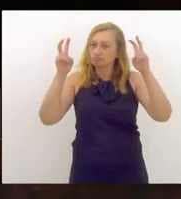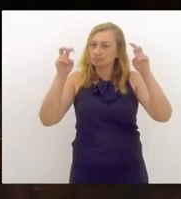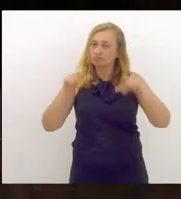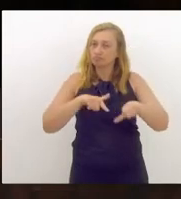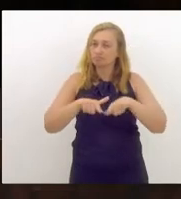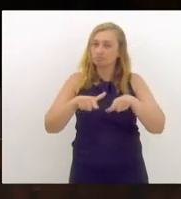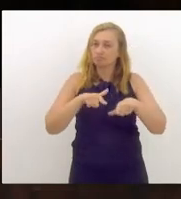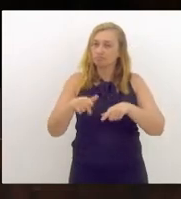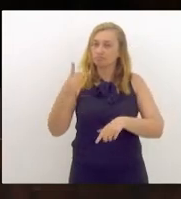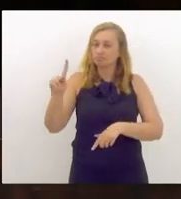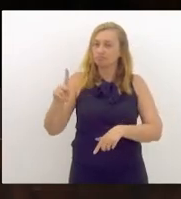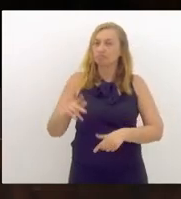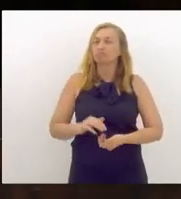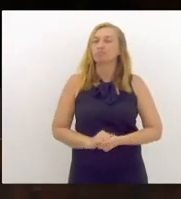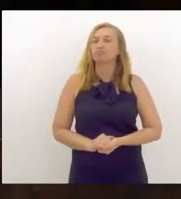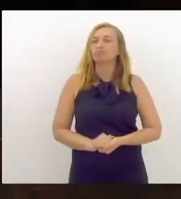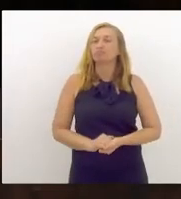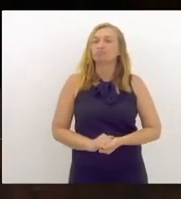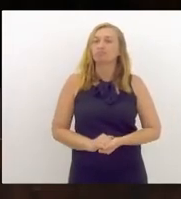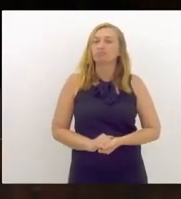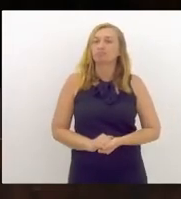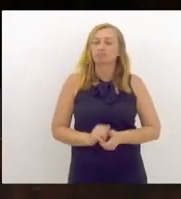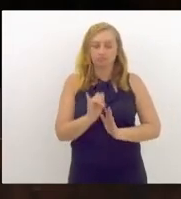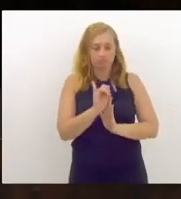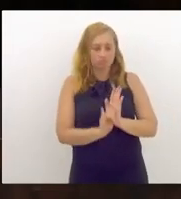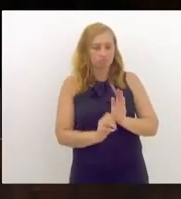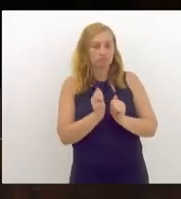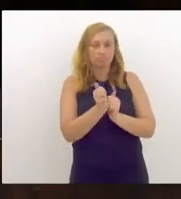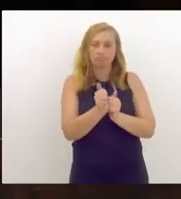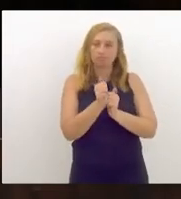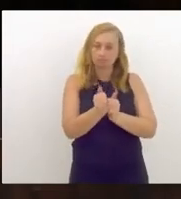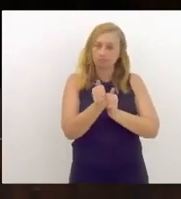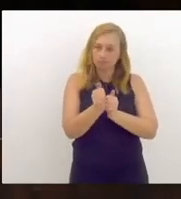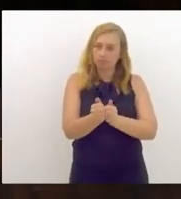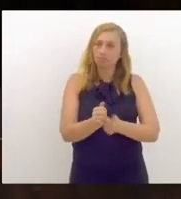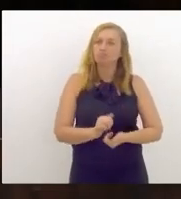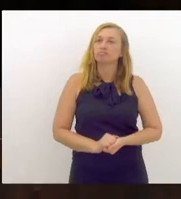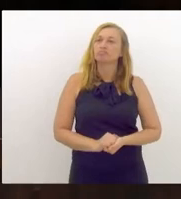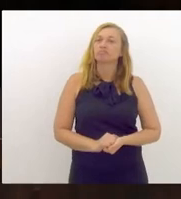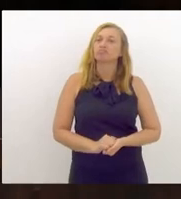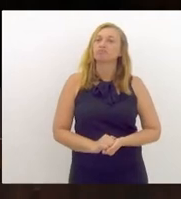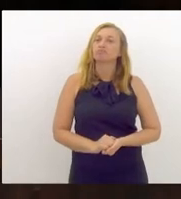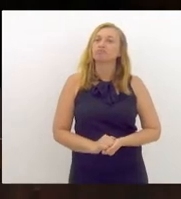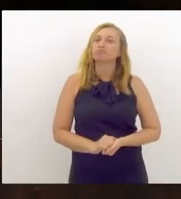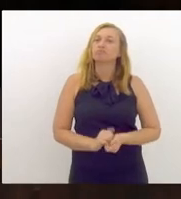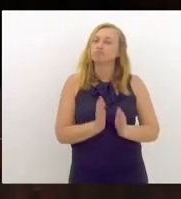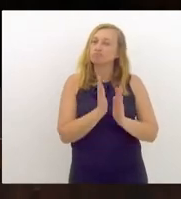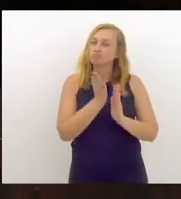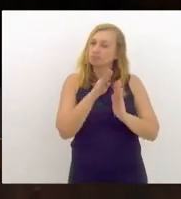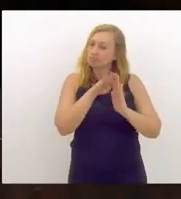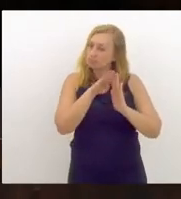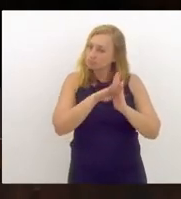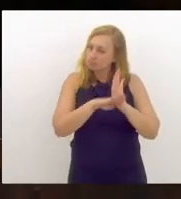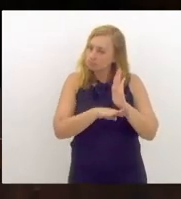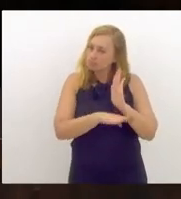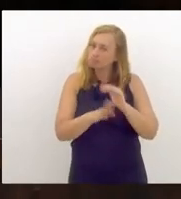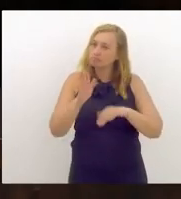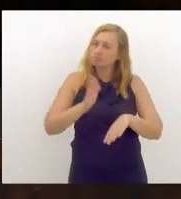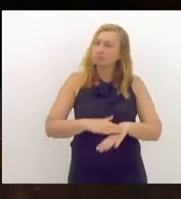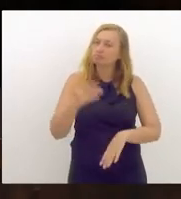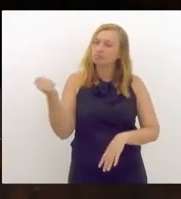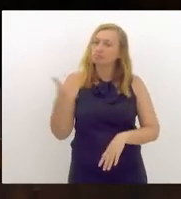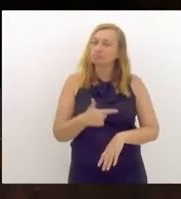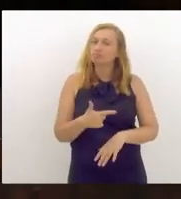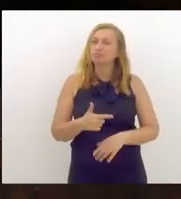do seu mandato que consta esse relatório eu pude acompanhar nós podemos acompanhar na ordem e esse relatório é mais do que